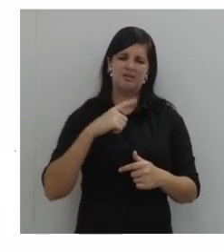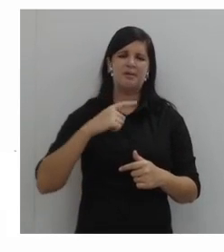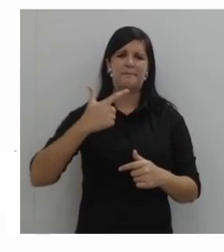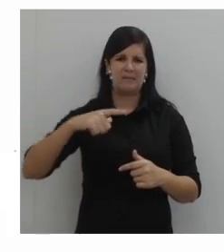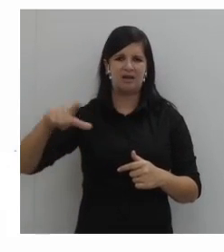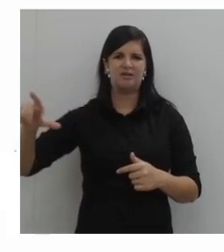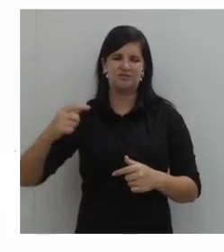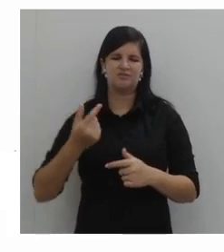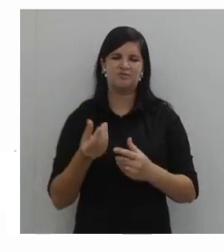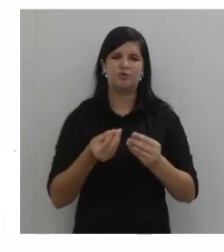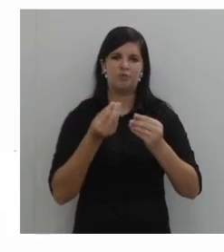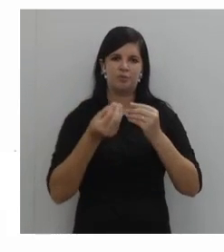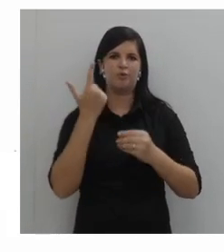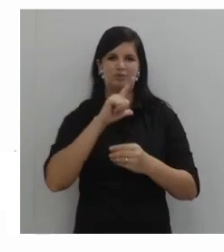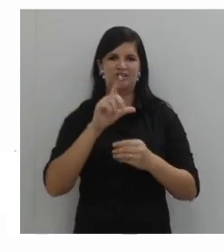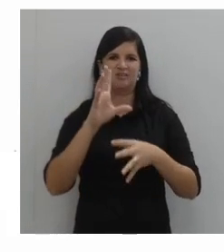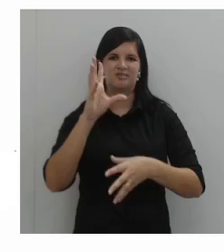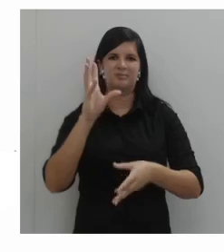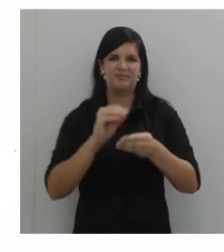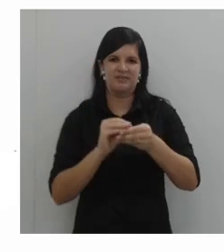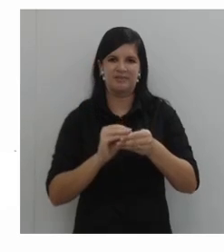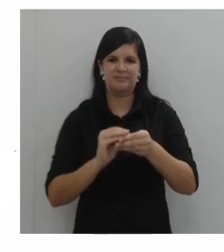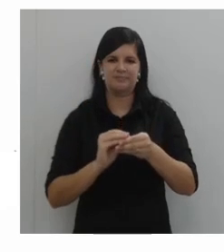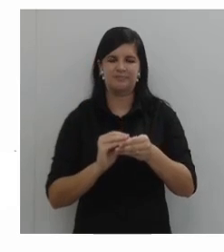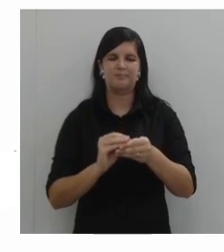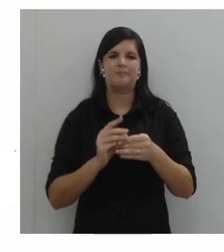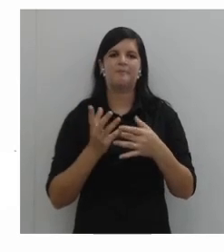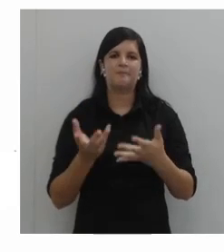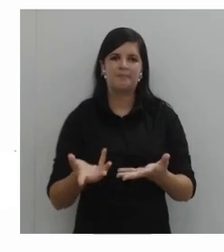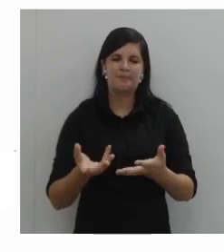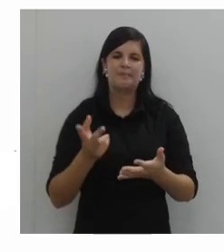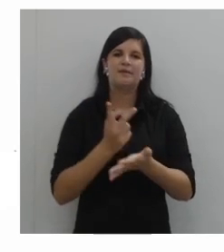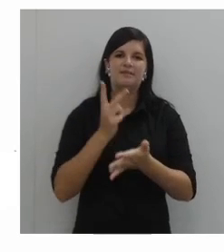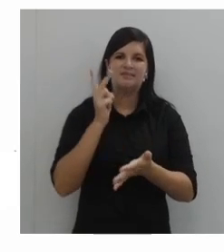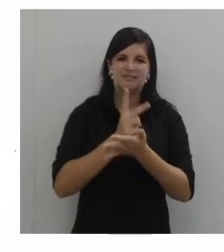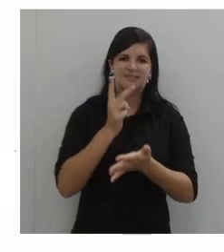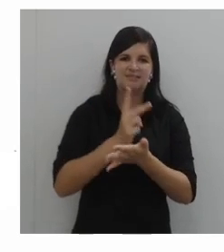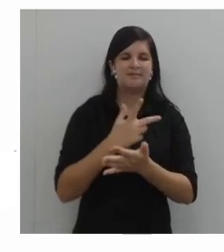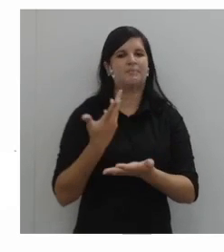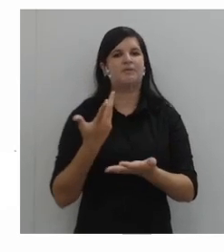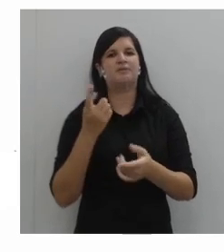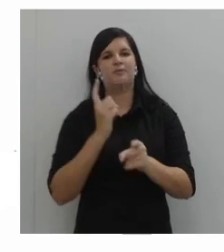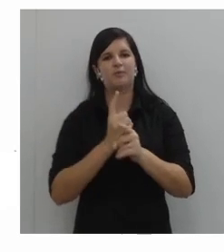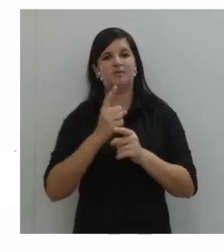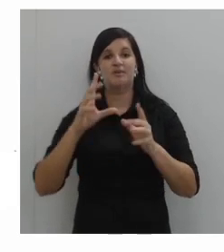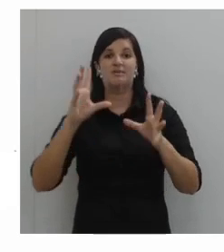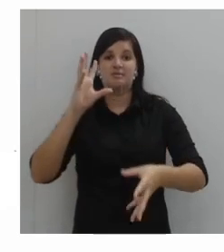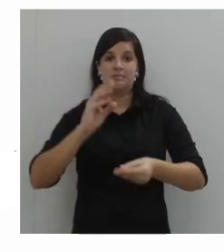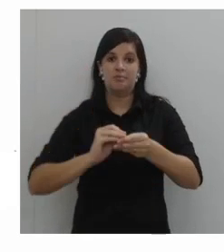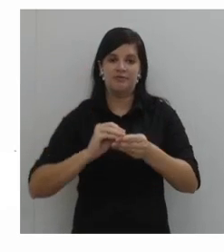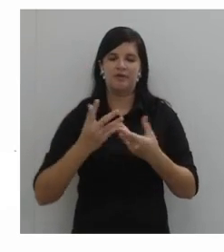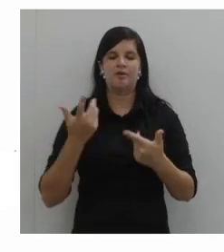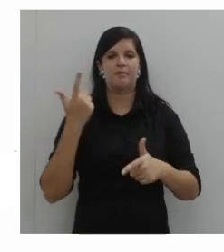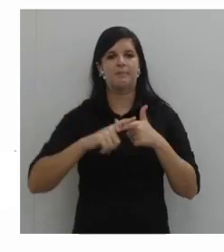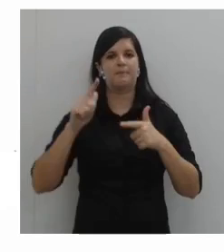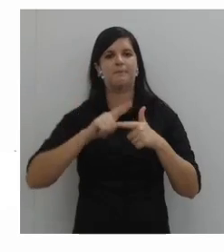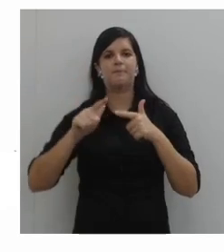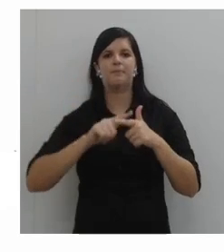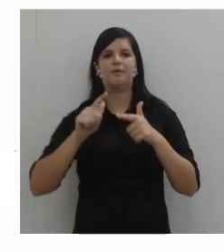de uma forma de você fazer a simplificação. E faça. Sempre aparece simplificações nos